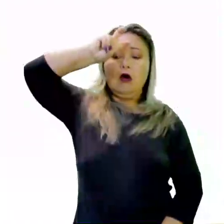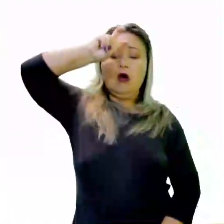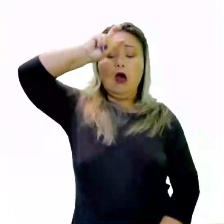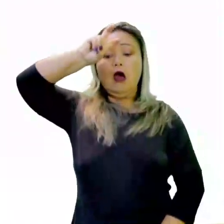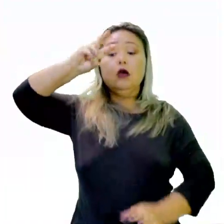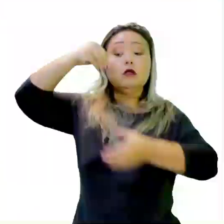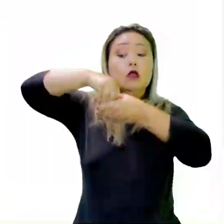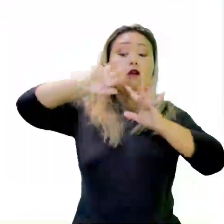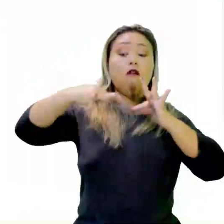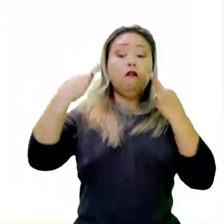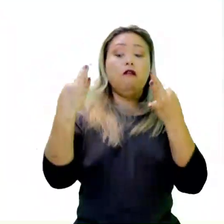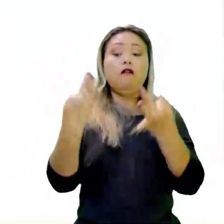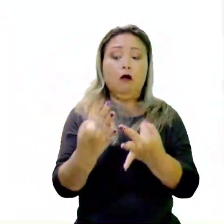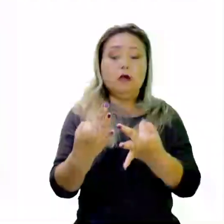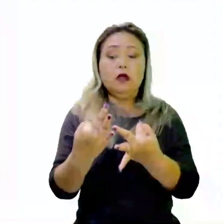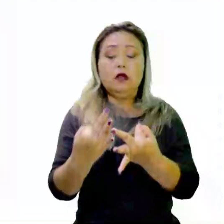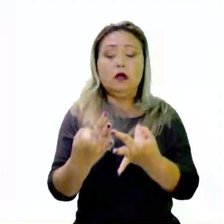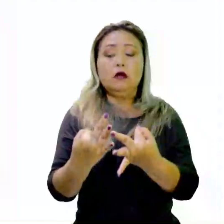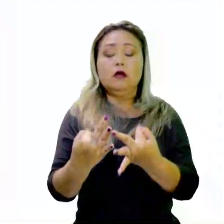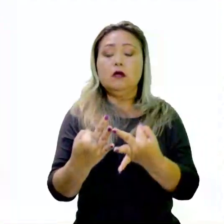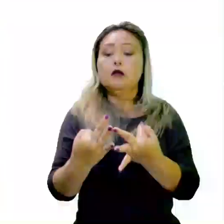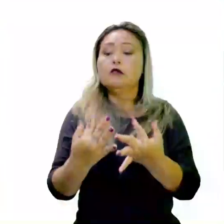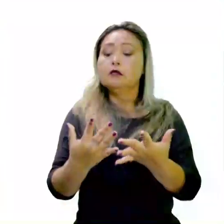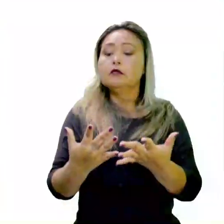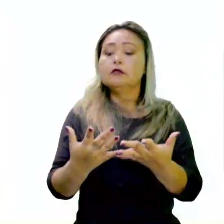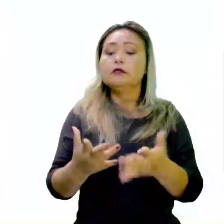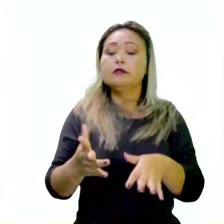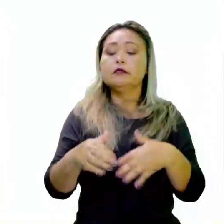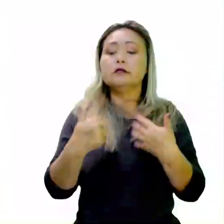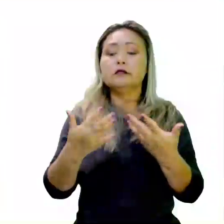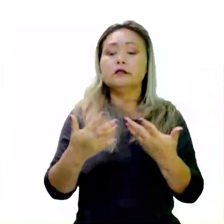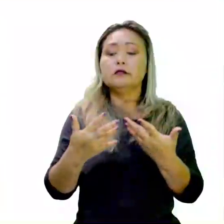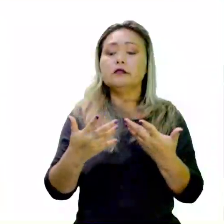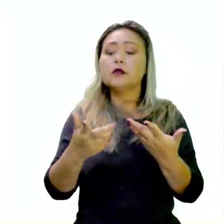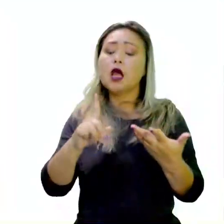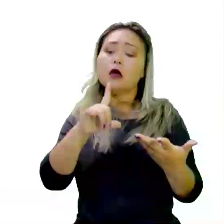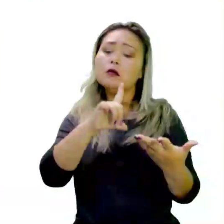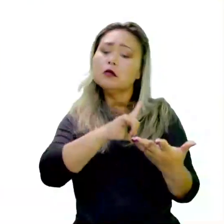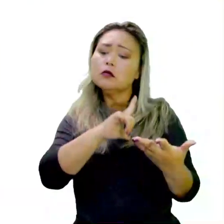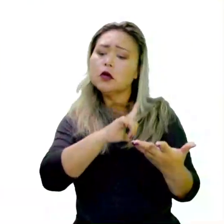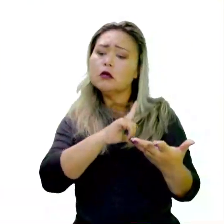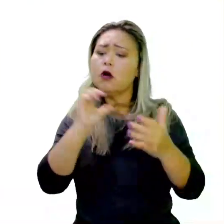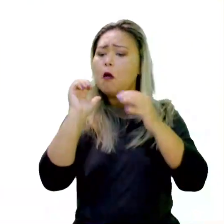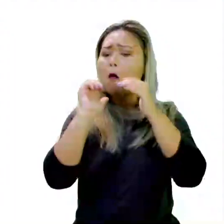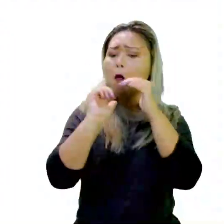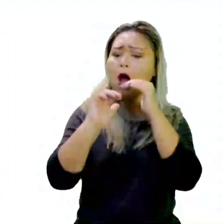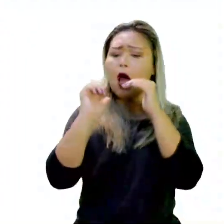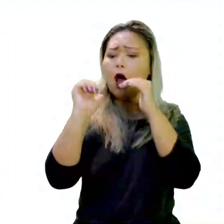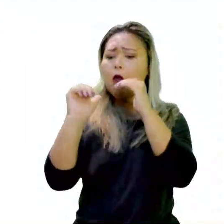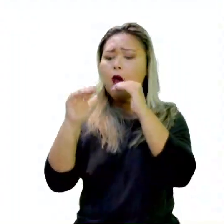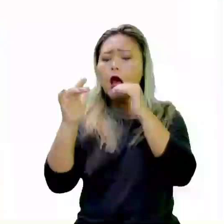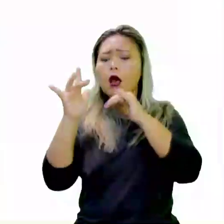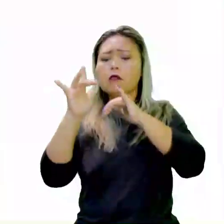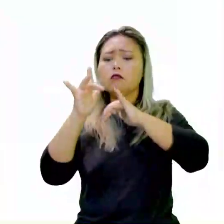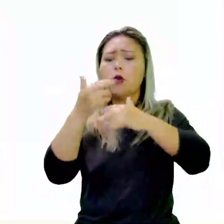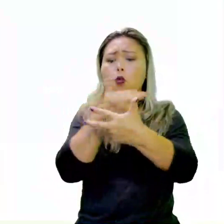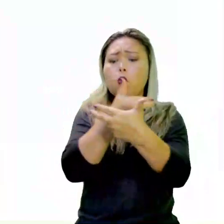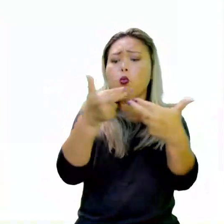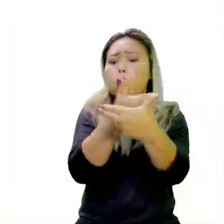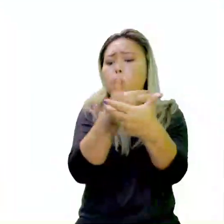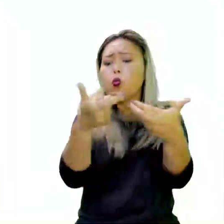dos faraós. Por Exatamente. Isso que era muito Aí eles tinham até detalhado. guardas para guardar. Então, eles tinham